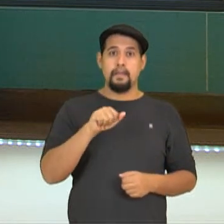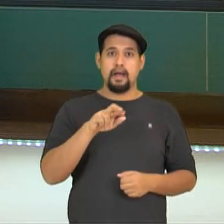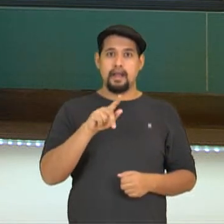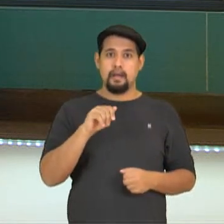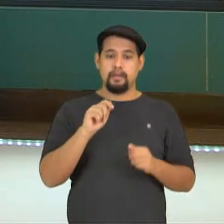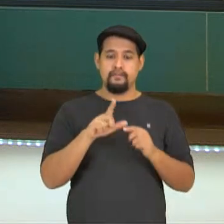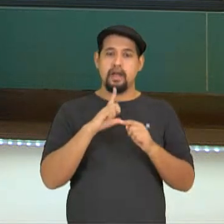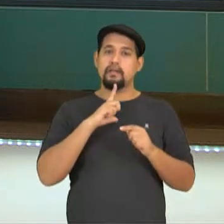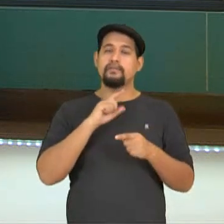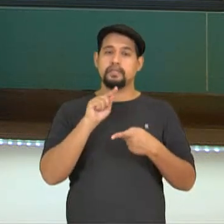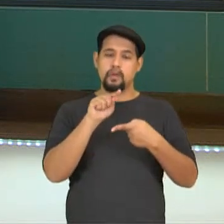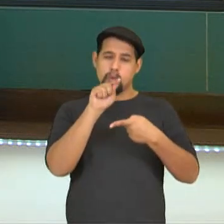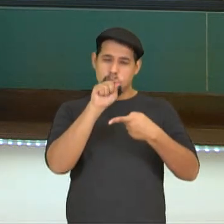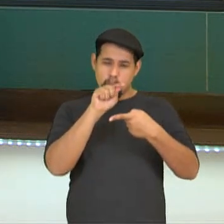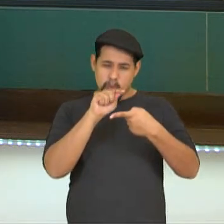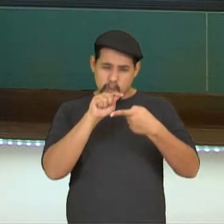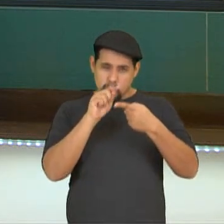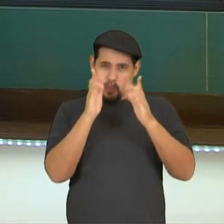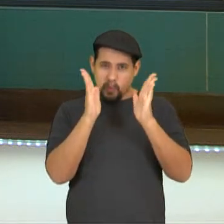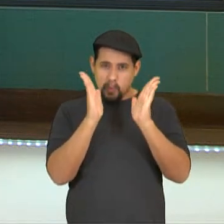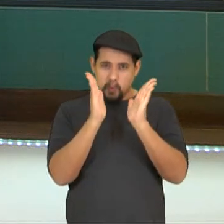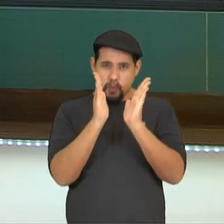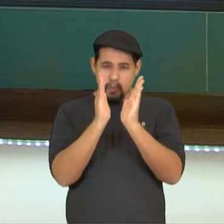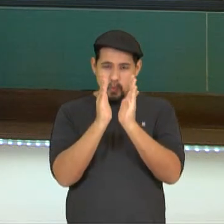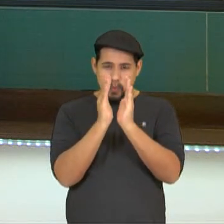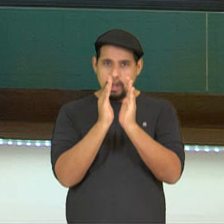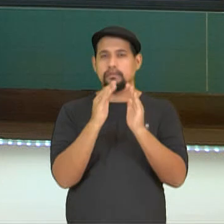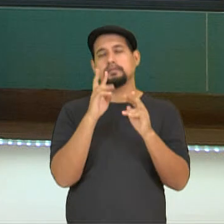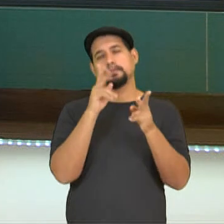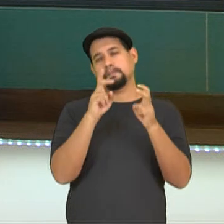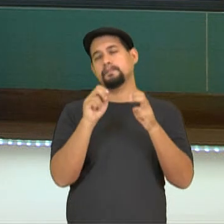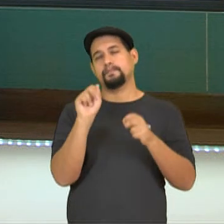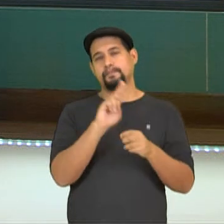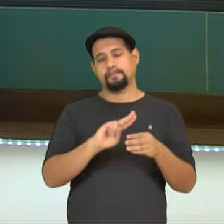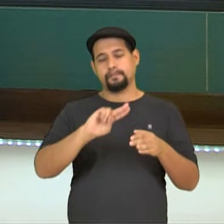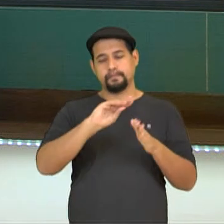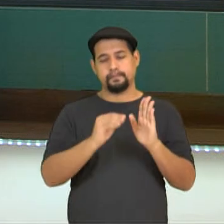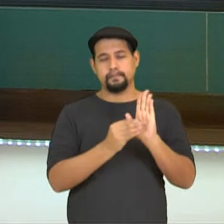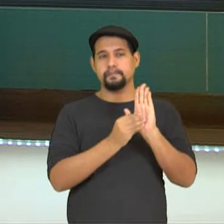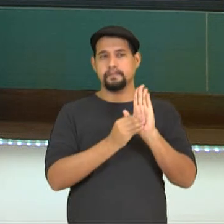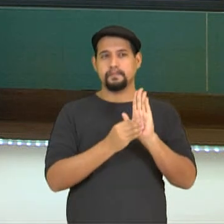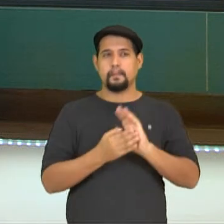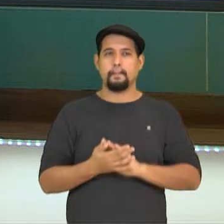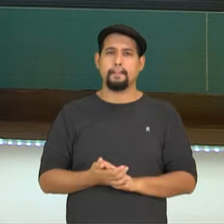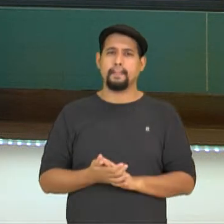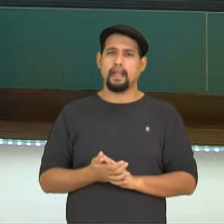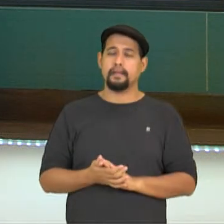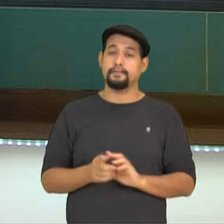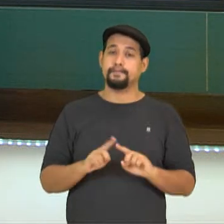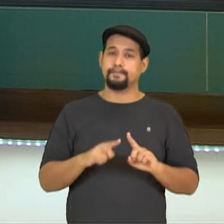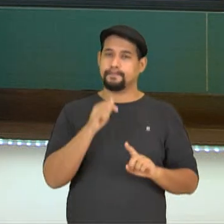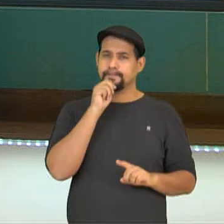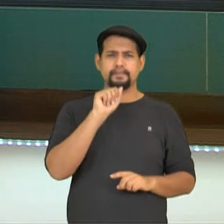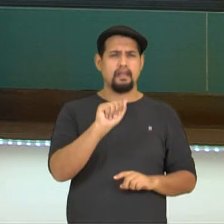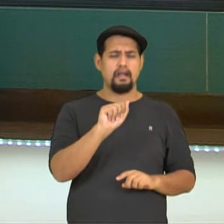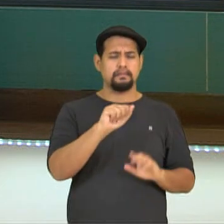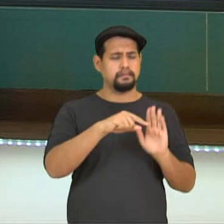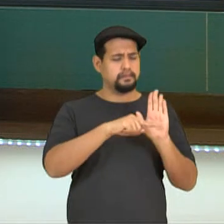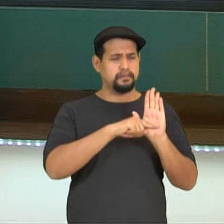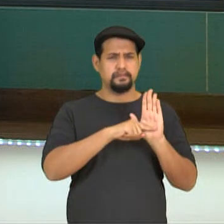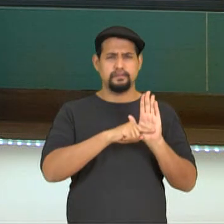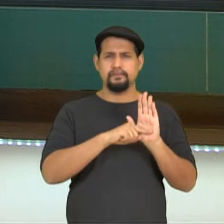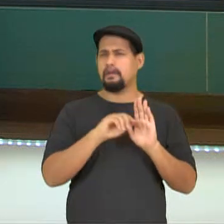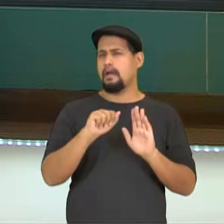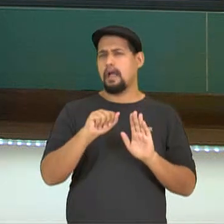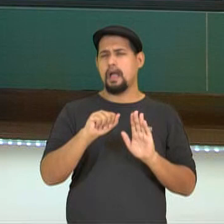ficando mais fechada. Então é uma observação importante que você pode acrescentar aqui nesse item. E quando A é negativo, quando A é